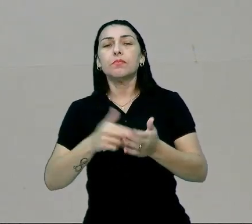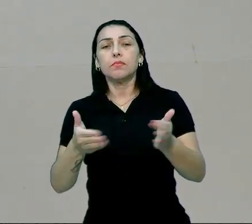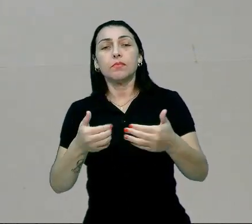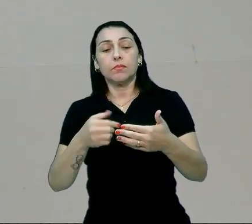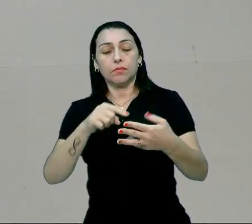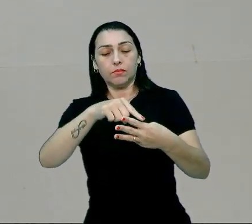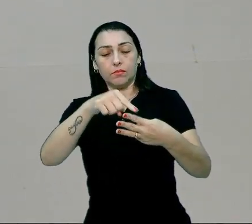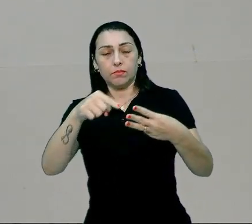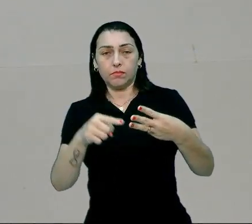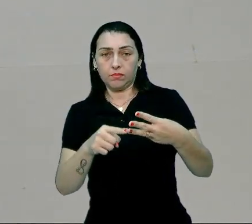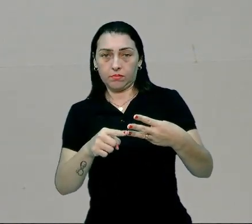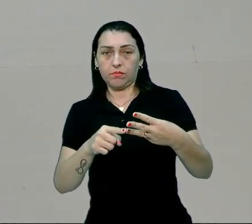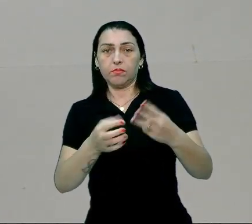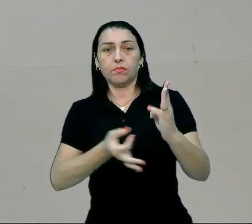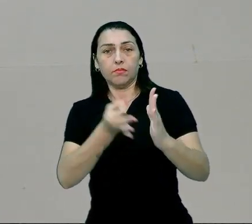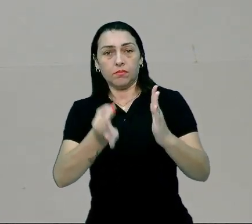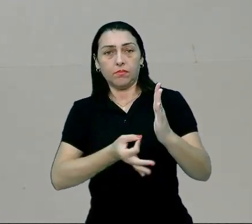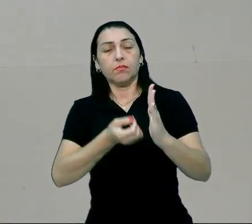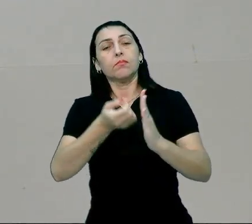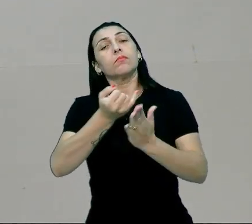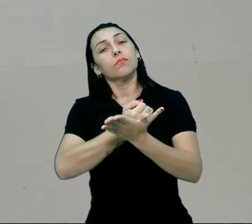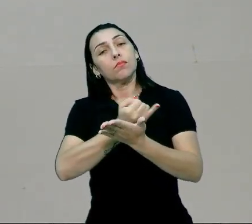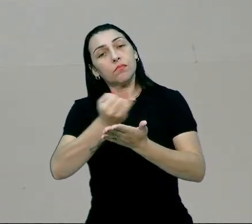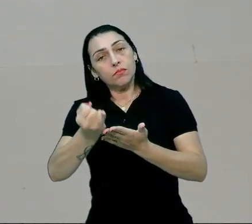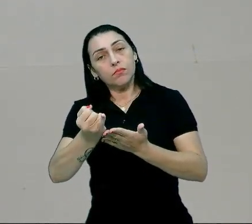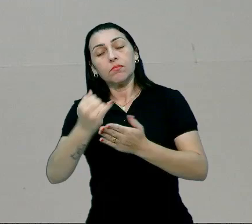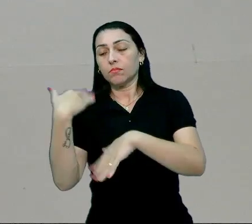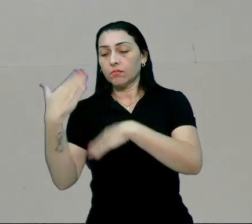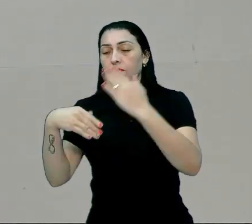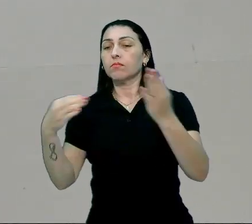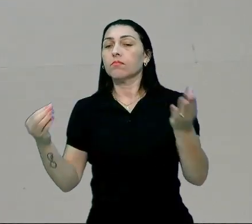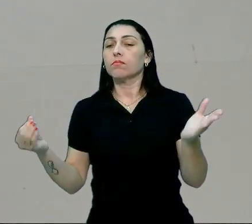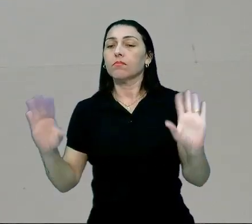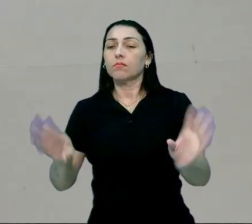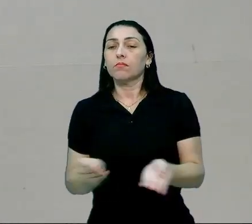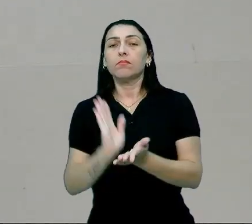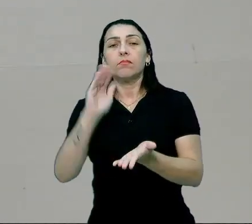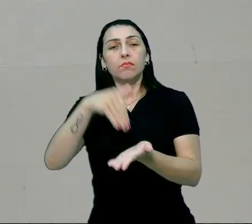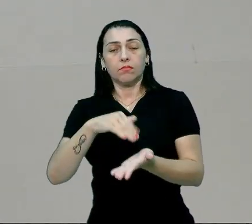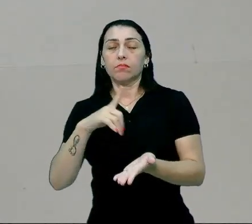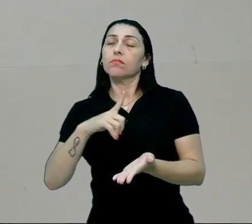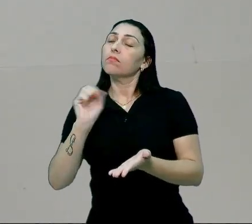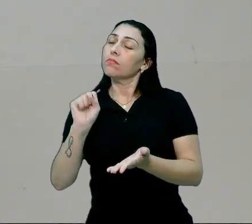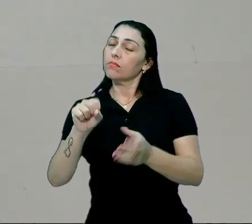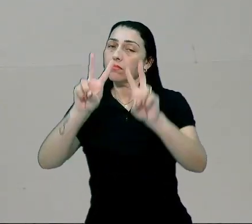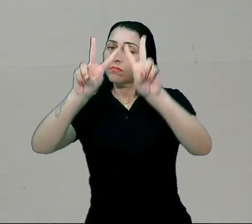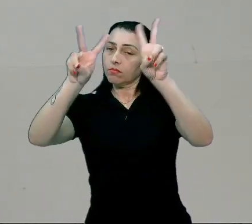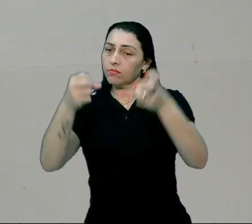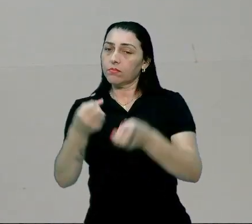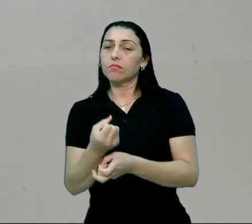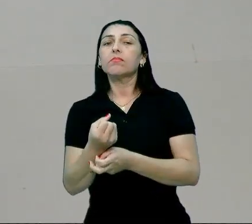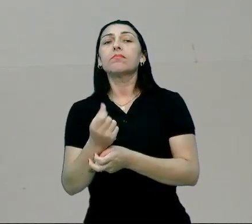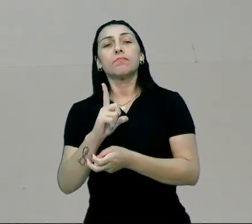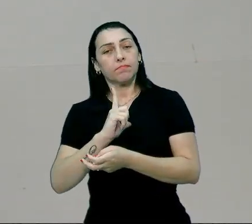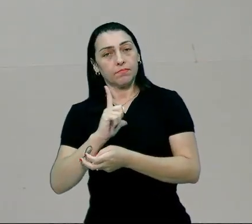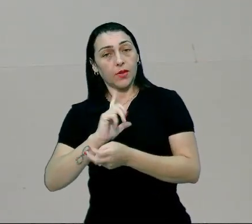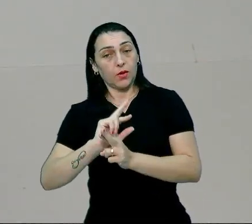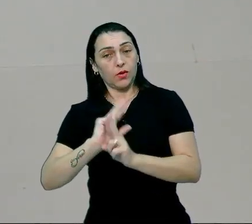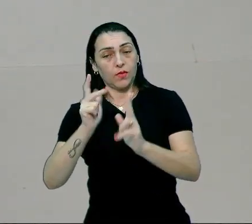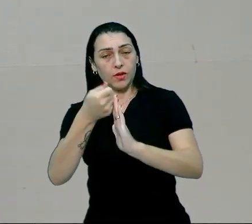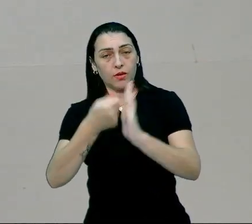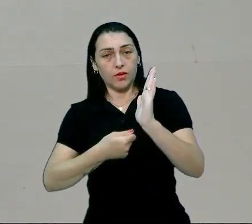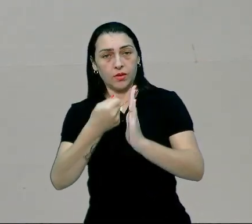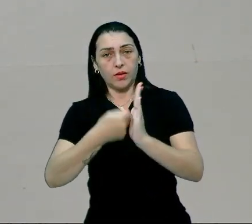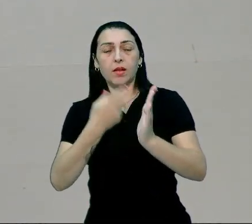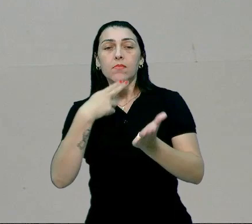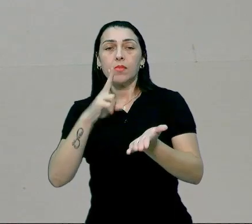3 partes do texto dissertativo, introdução, desenvolvimento e conclusão, e ela tem sim um título, tá? Diferentemente da nossa redação,